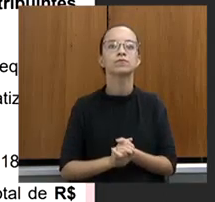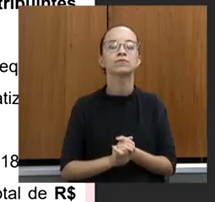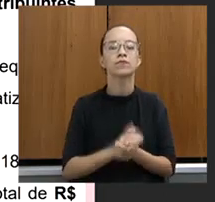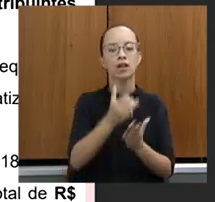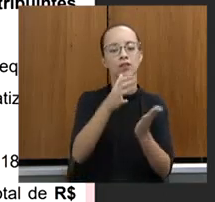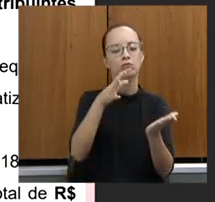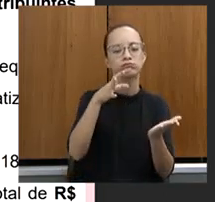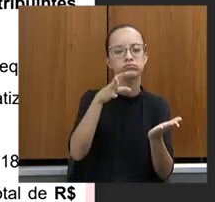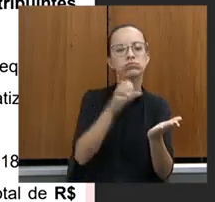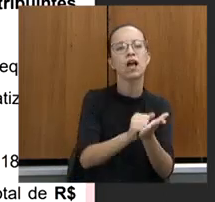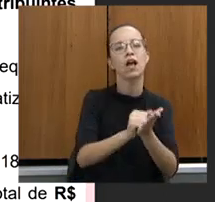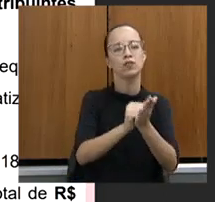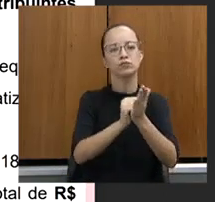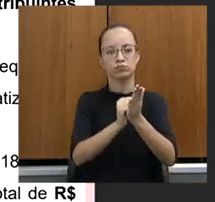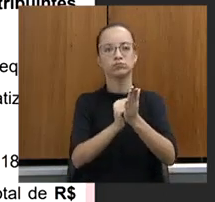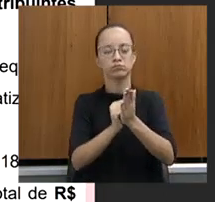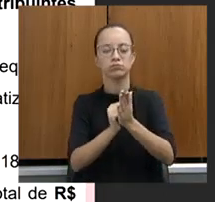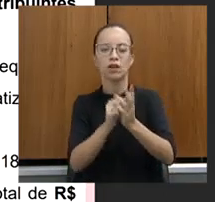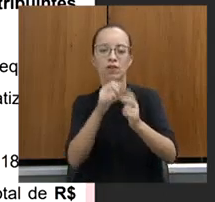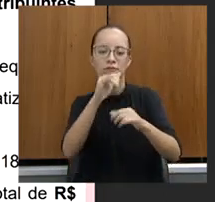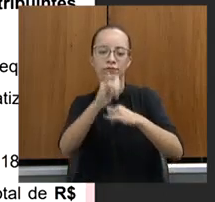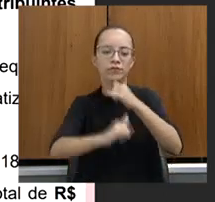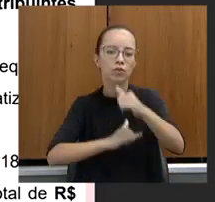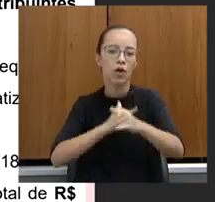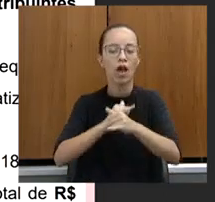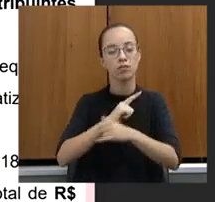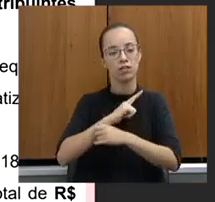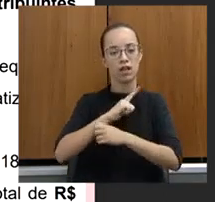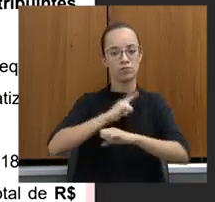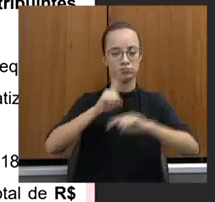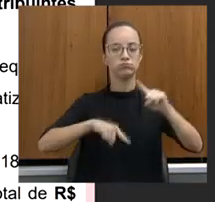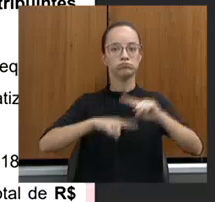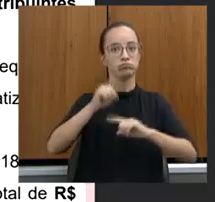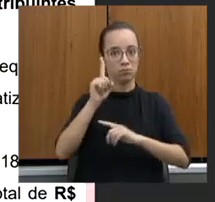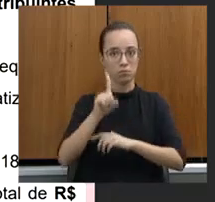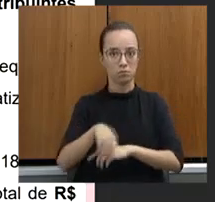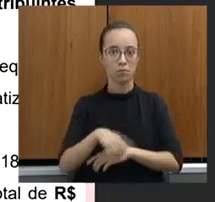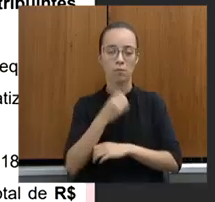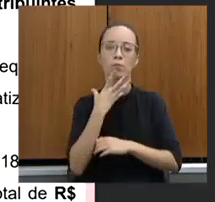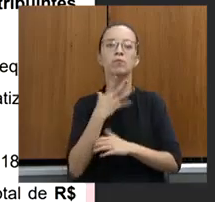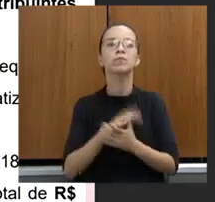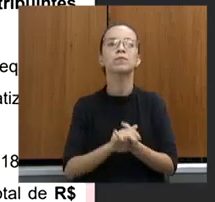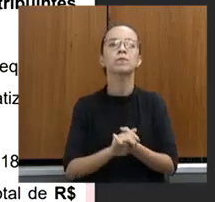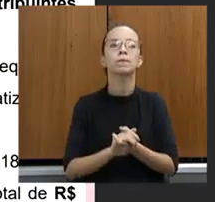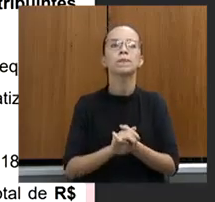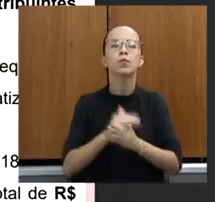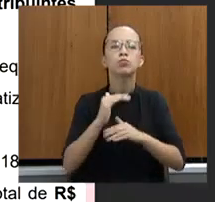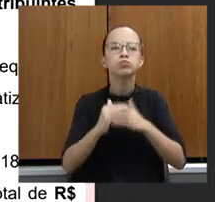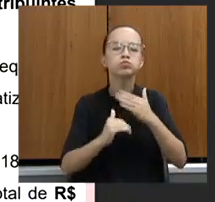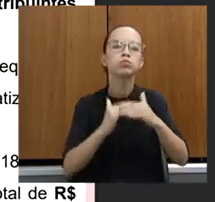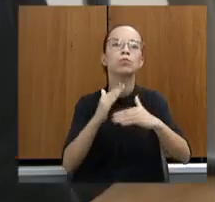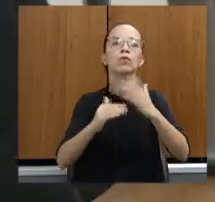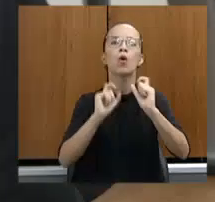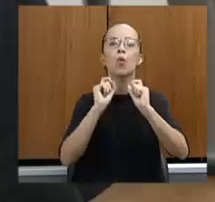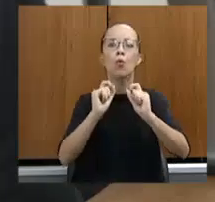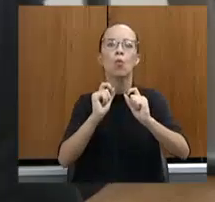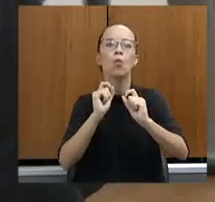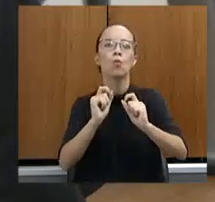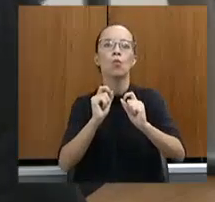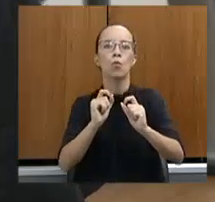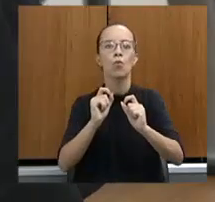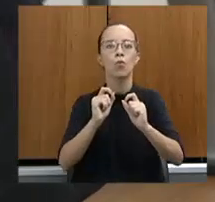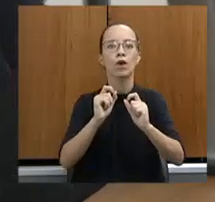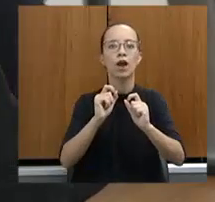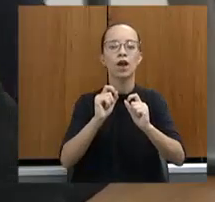eletrônico né a gente tem essa ferramenta E aí a gente no processo ainda de desobrigações